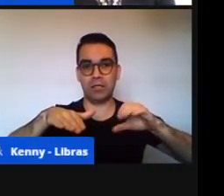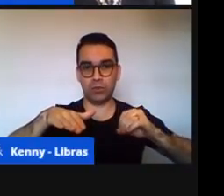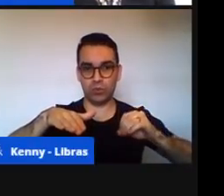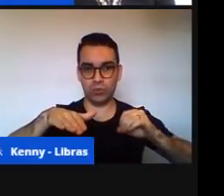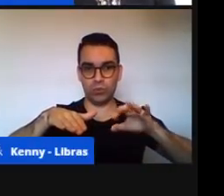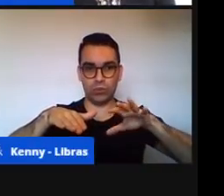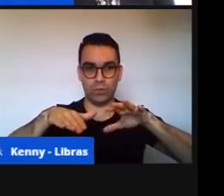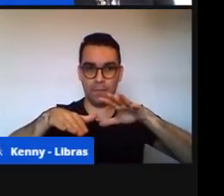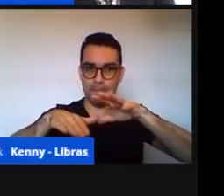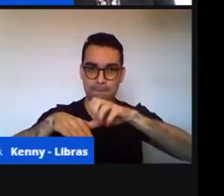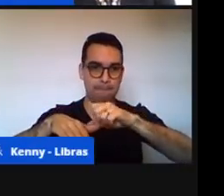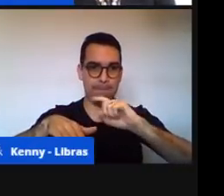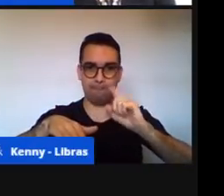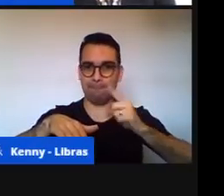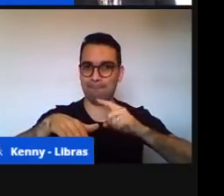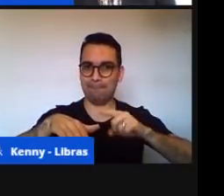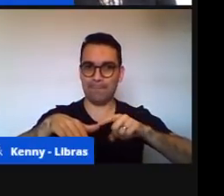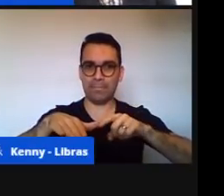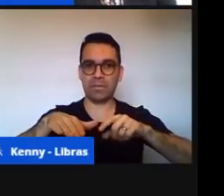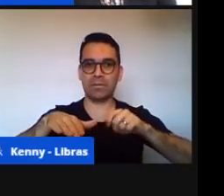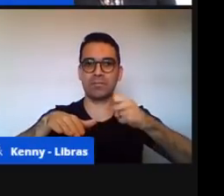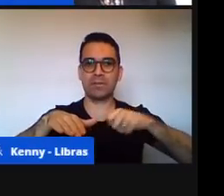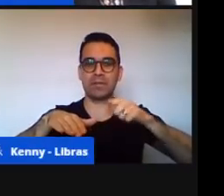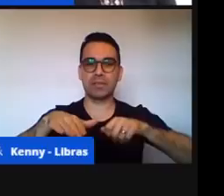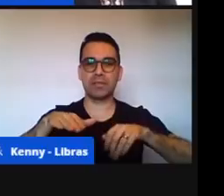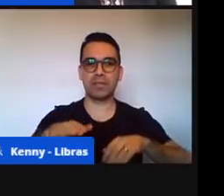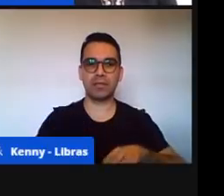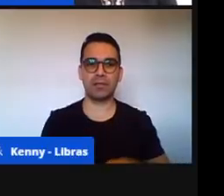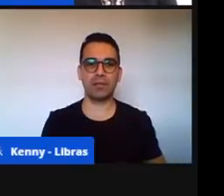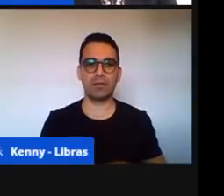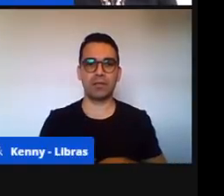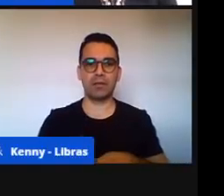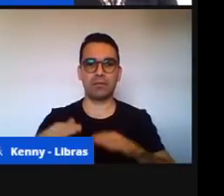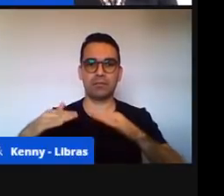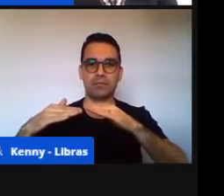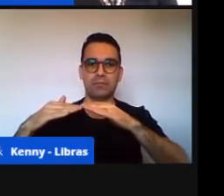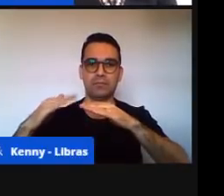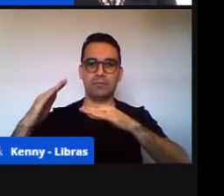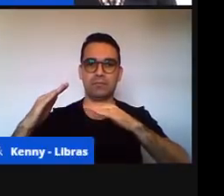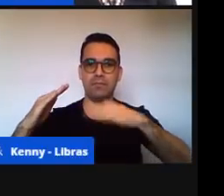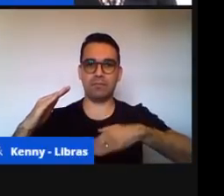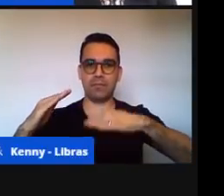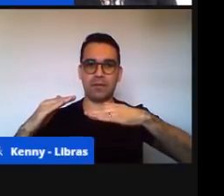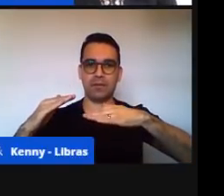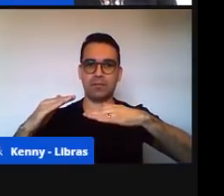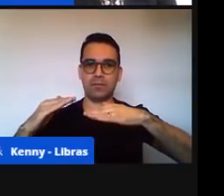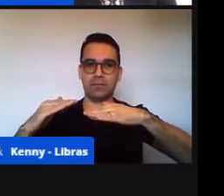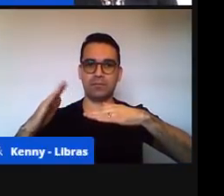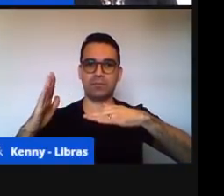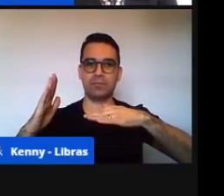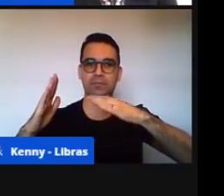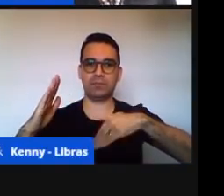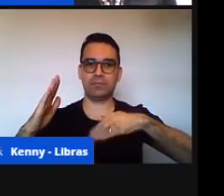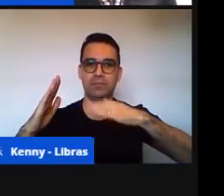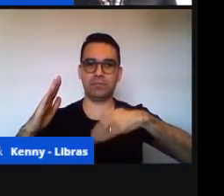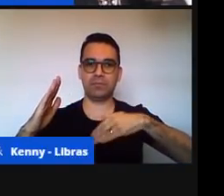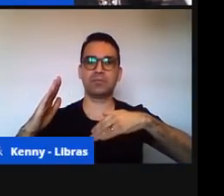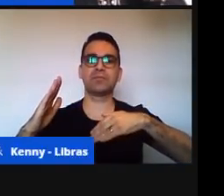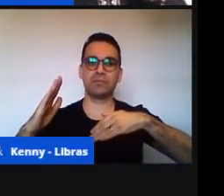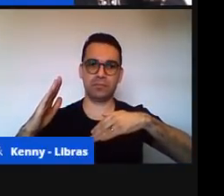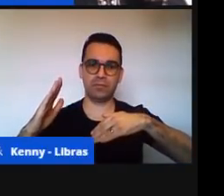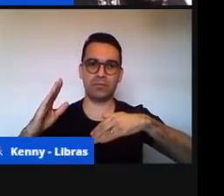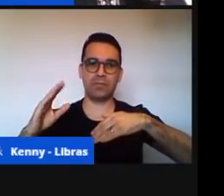acionamento deve ser por pedal e ele deve estar funcionando adequadamente. Se não tiver, a direção deve ser informada, né, para